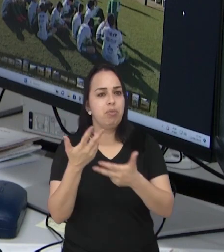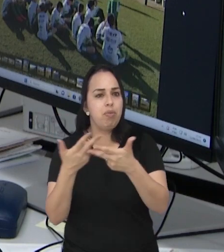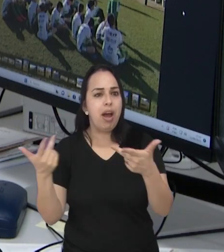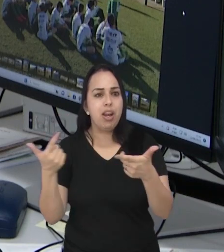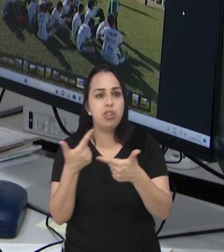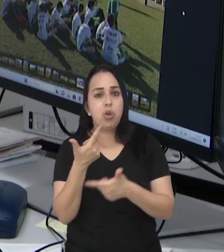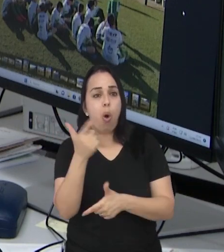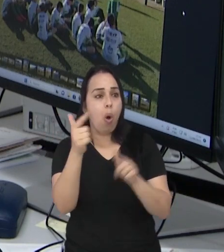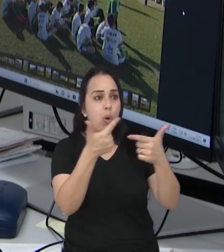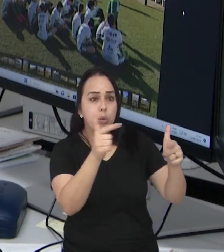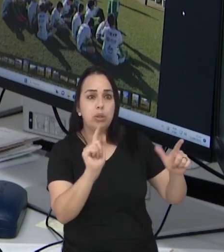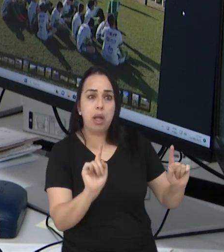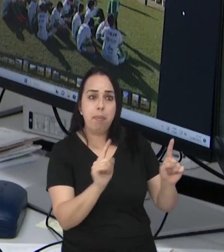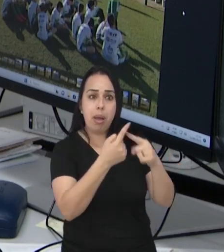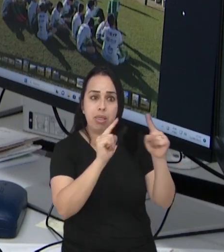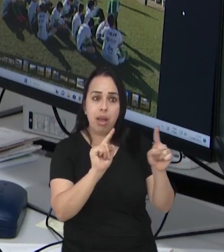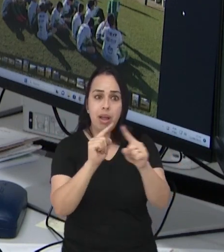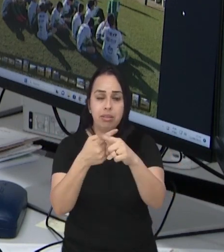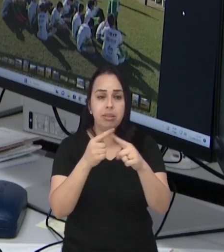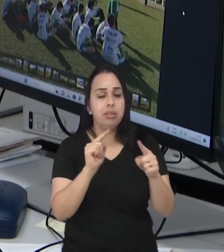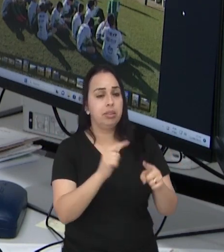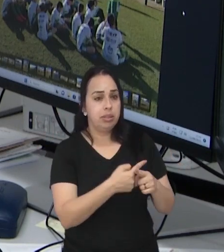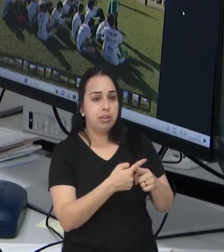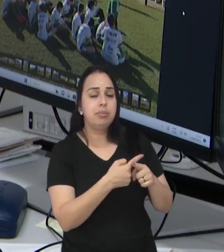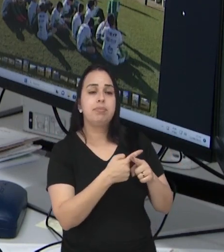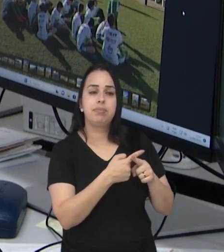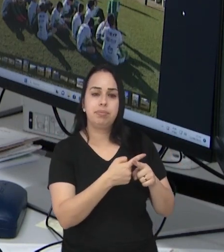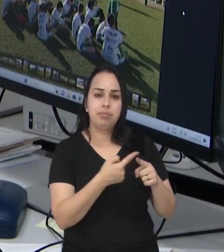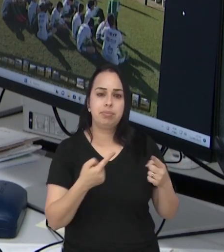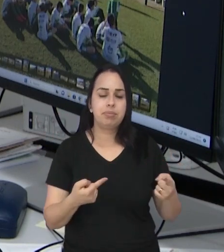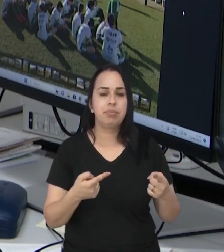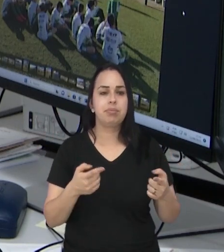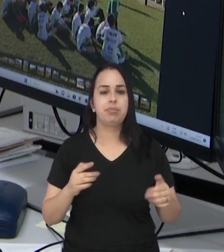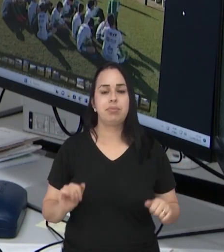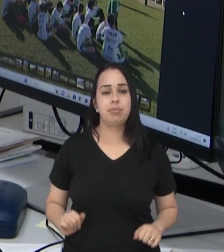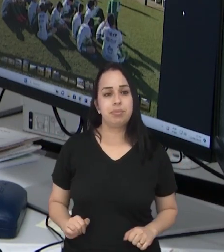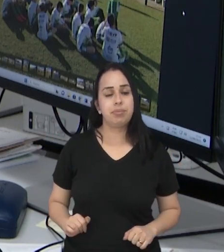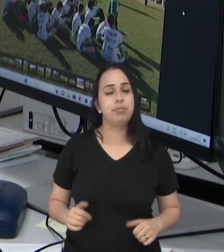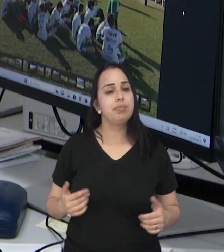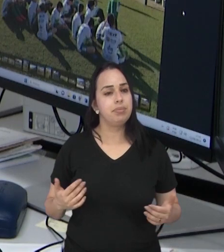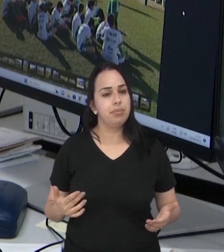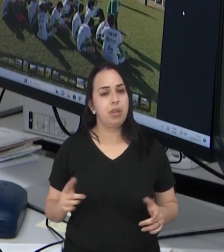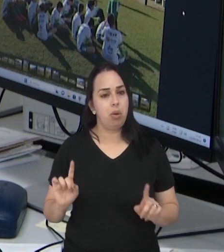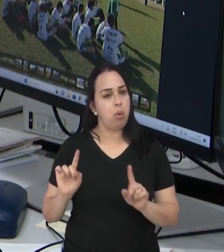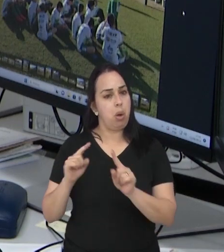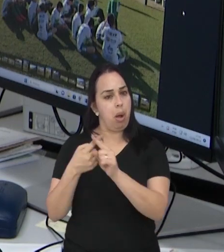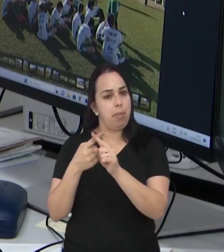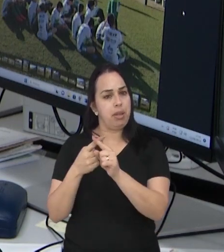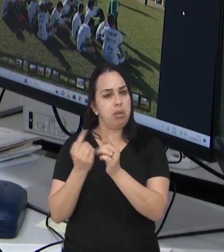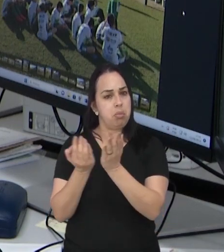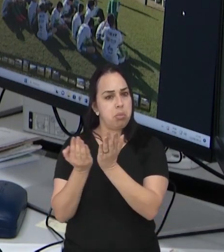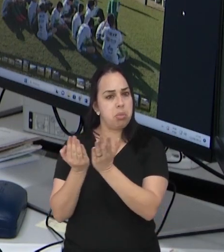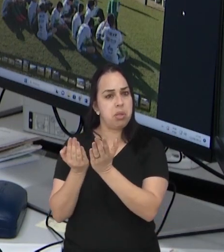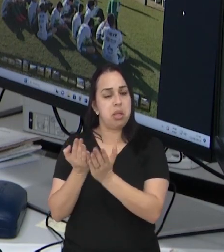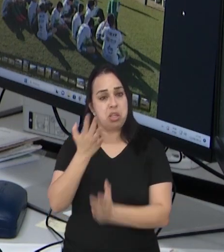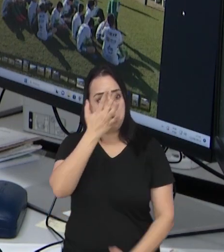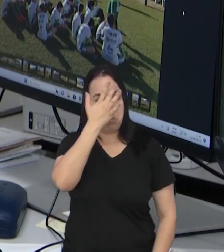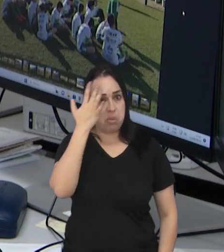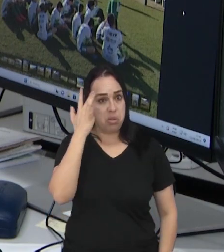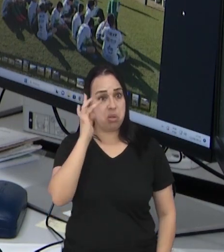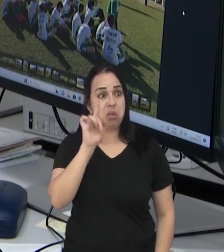com vários campeonatos tradicionais, cada um com a sua demanda específica. É um campeonato que